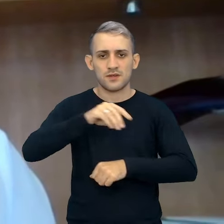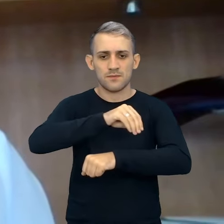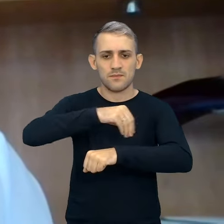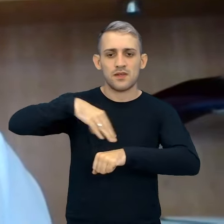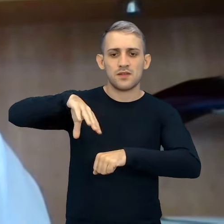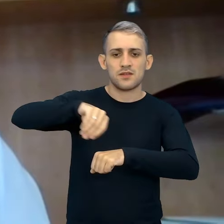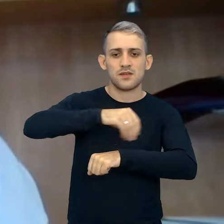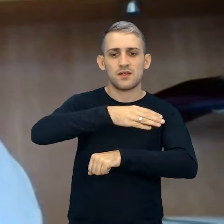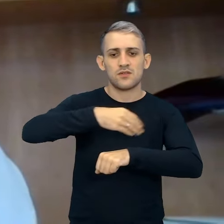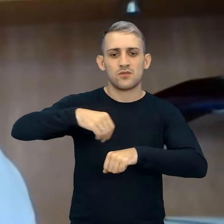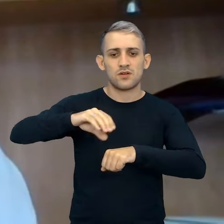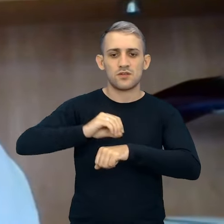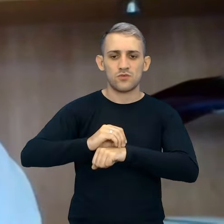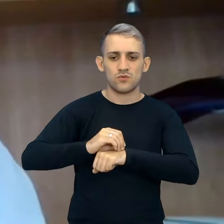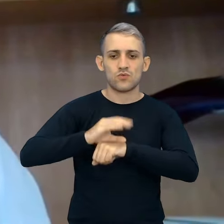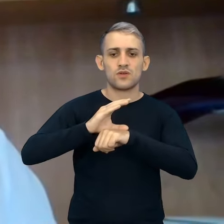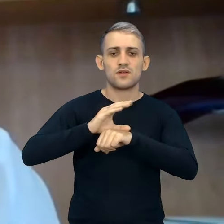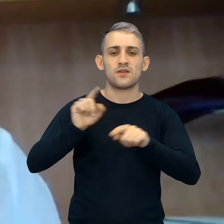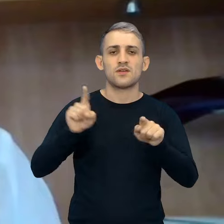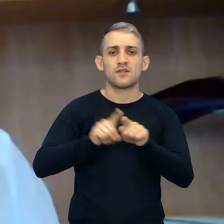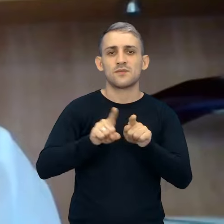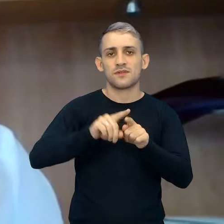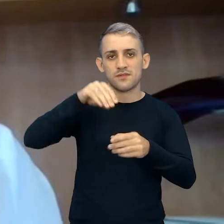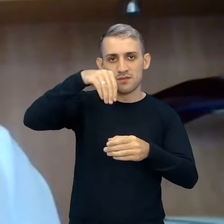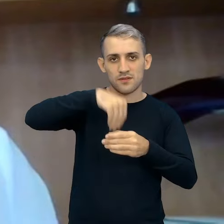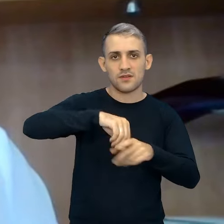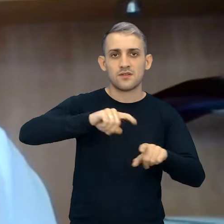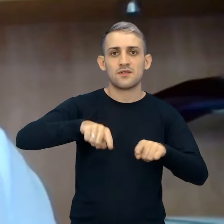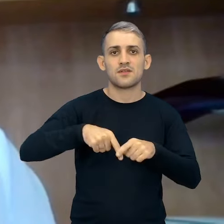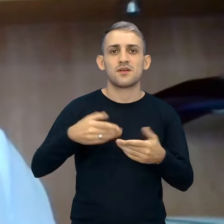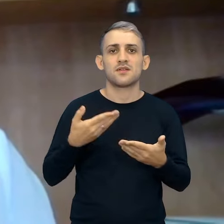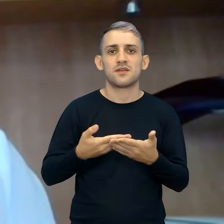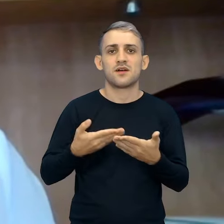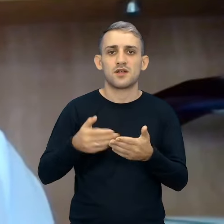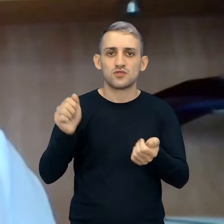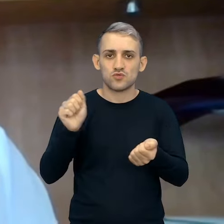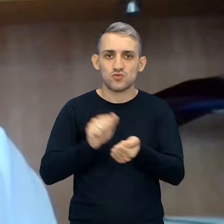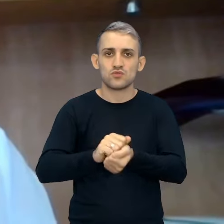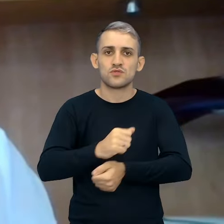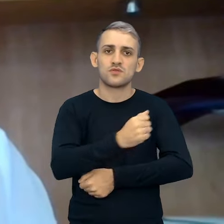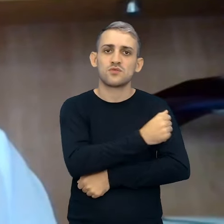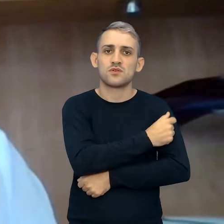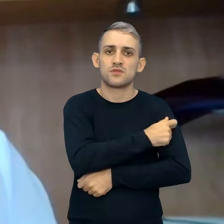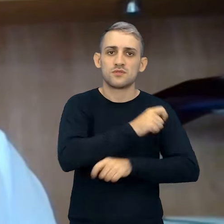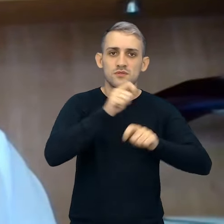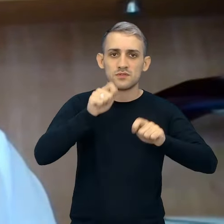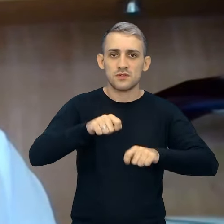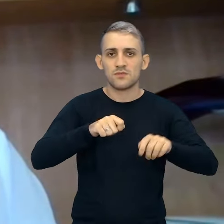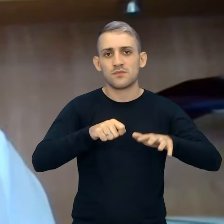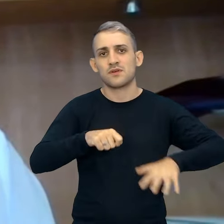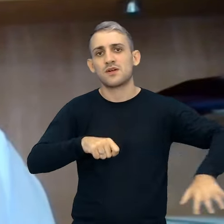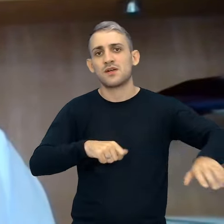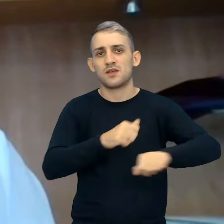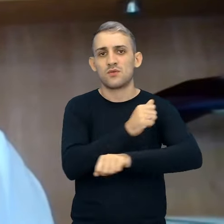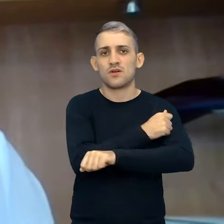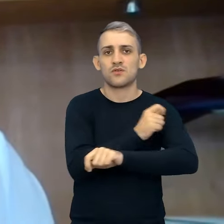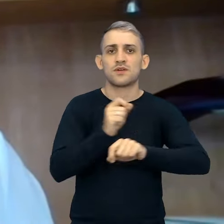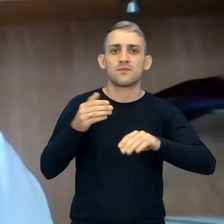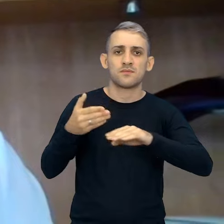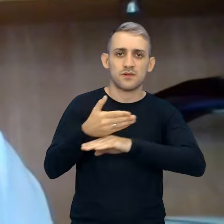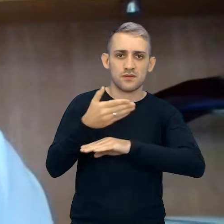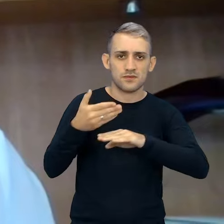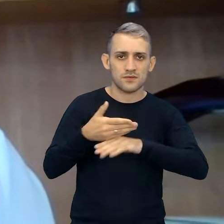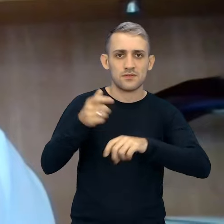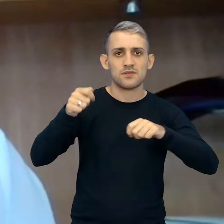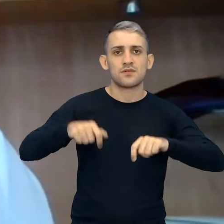de conhecimento e lá na sala de aula para os estudantes, para que eles sejam partícipes, para que